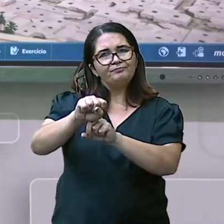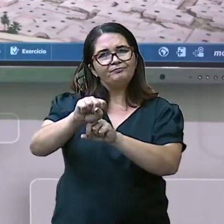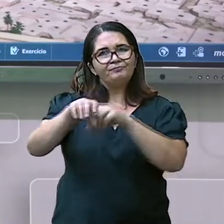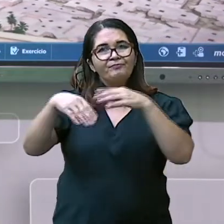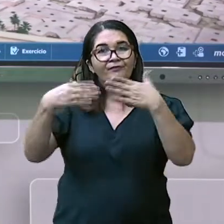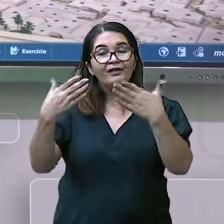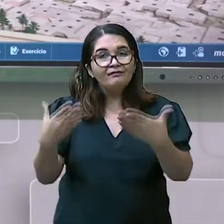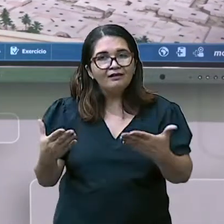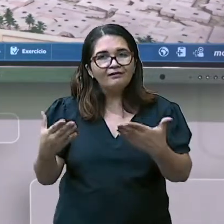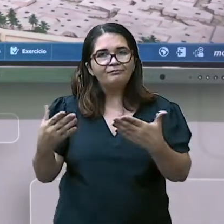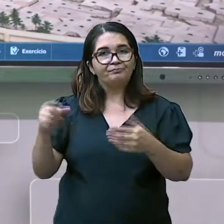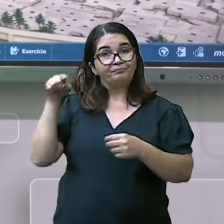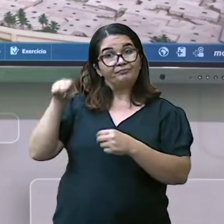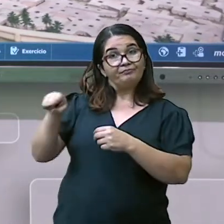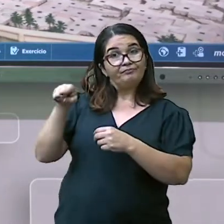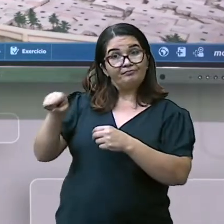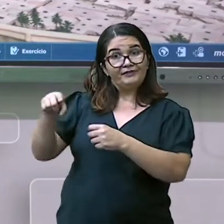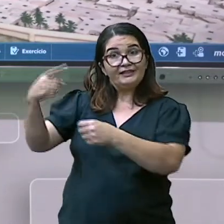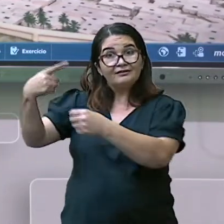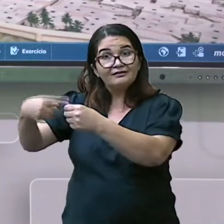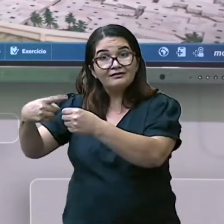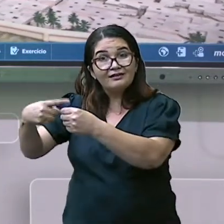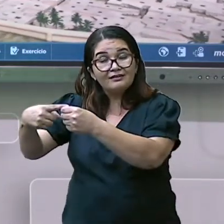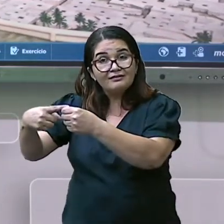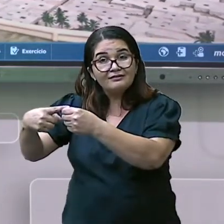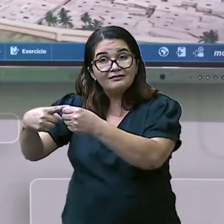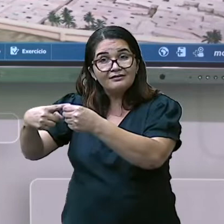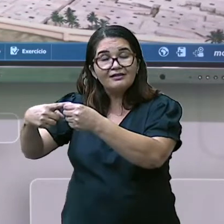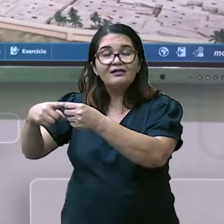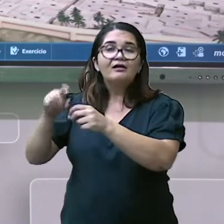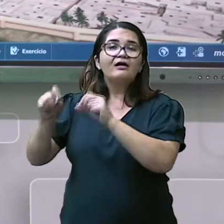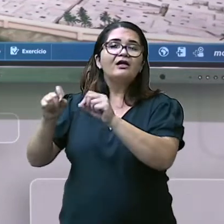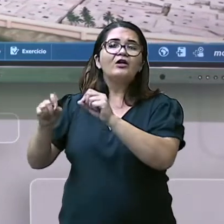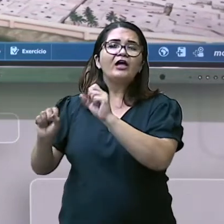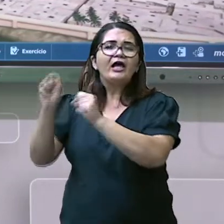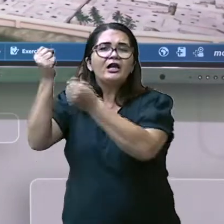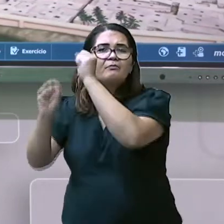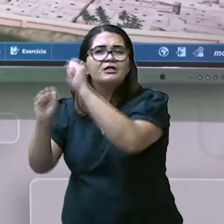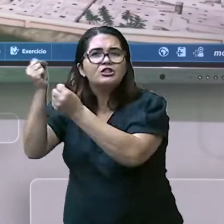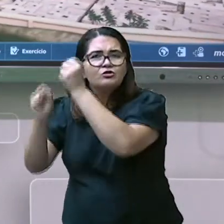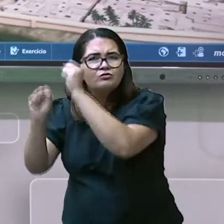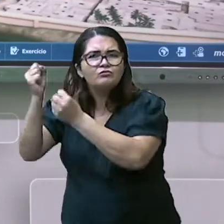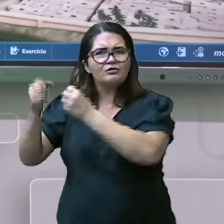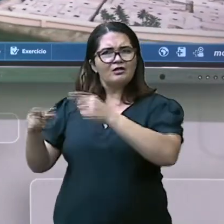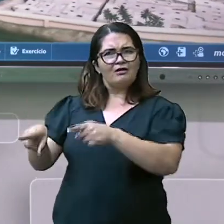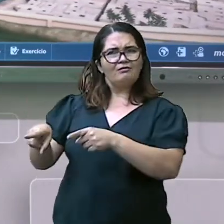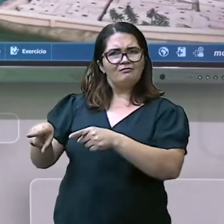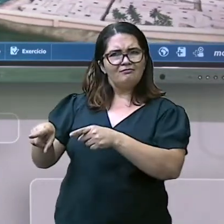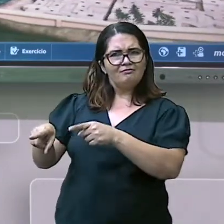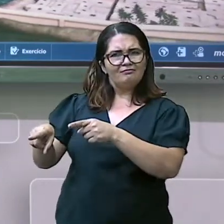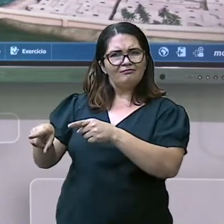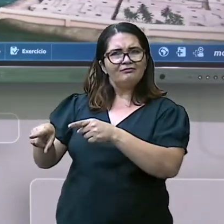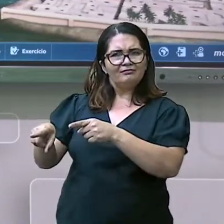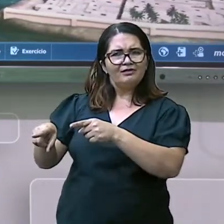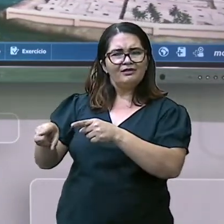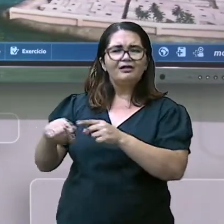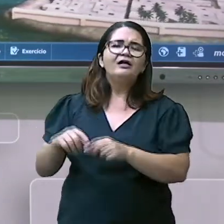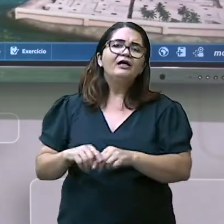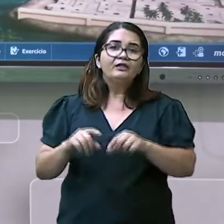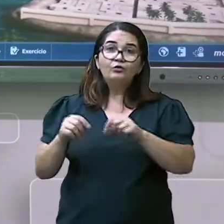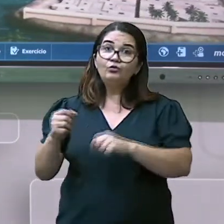preocuparam, inclusive, em construir um porto. Tá certo? E isso é